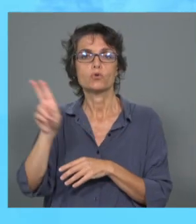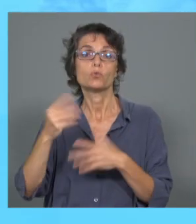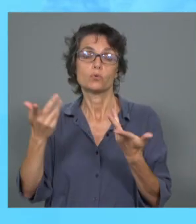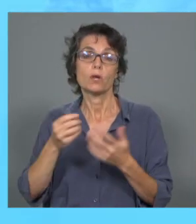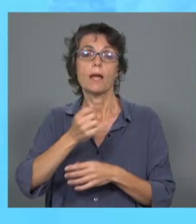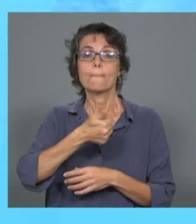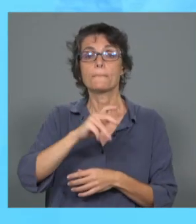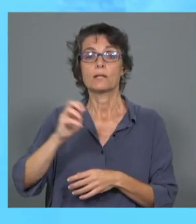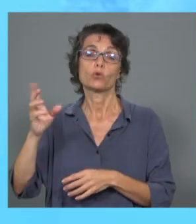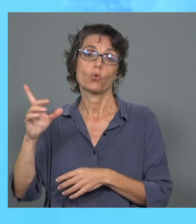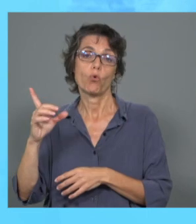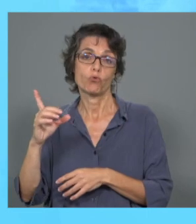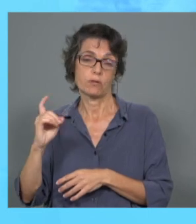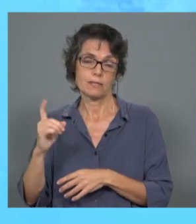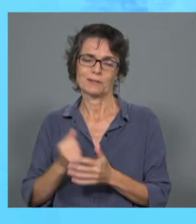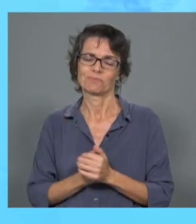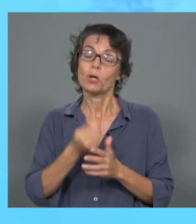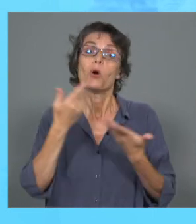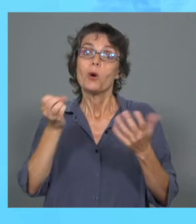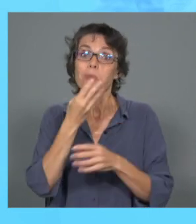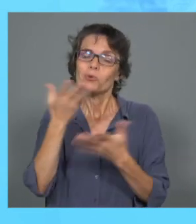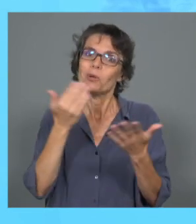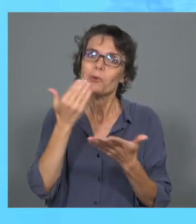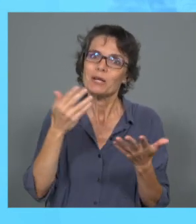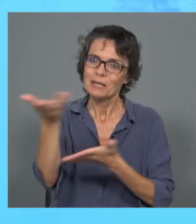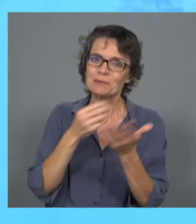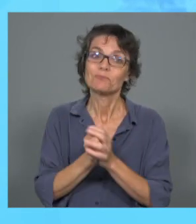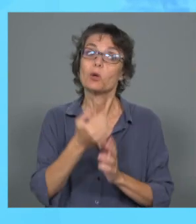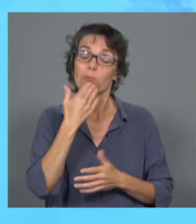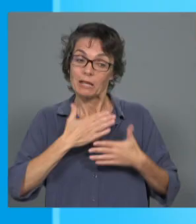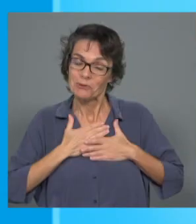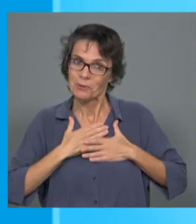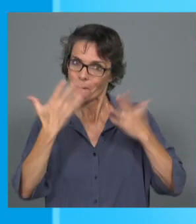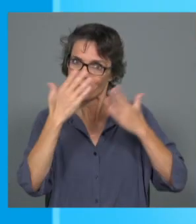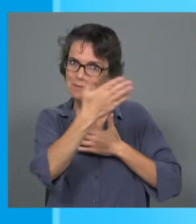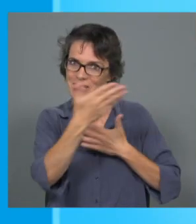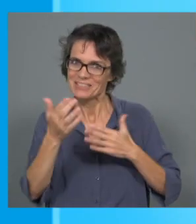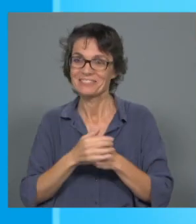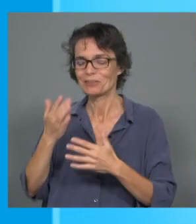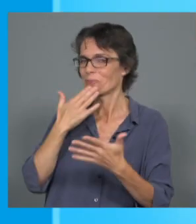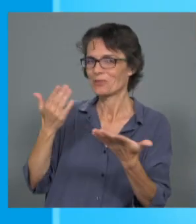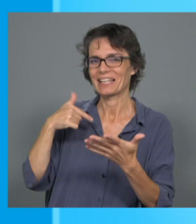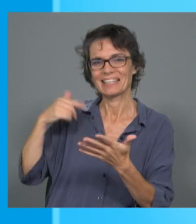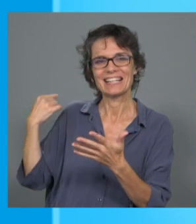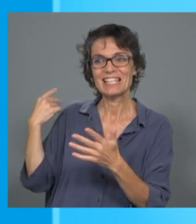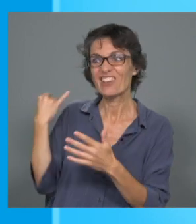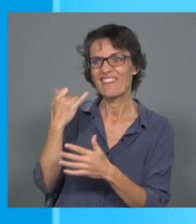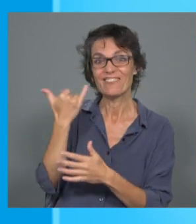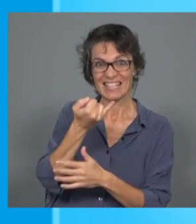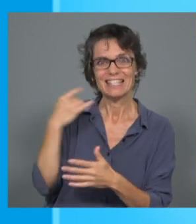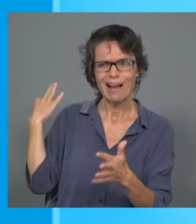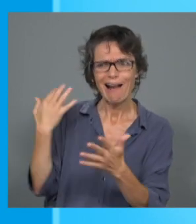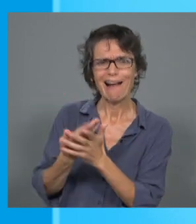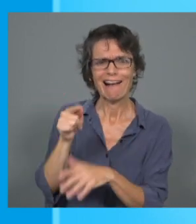Torres, muito obrigado por esta partilha. Obrigado, aqui a lembrar parabéns. Muito obrigado, estes 25 anos de caminho na televisão pública. Obrigado pela